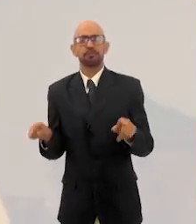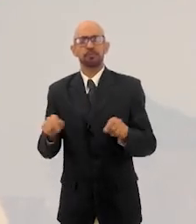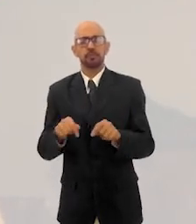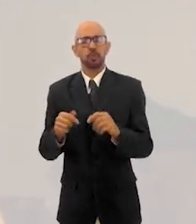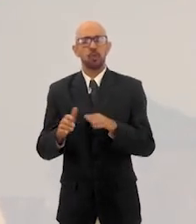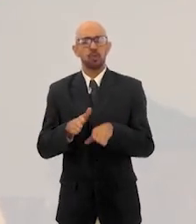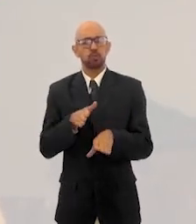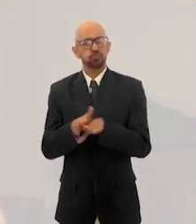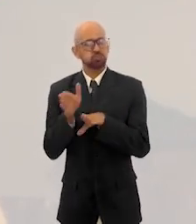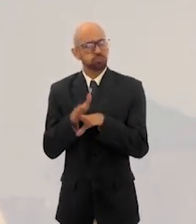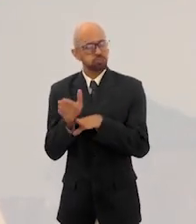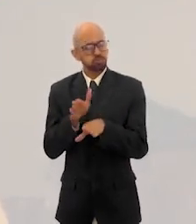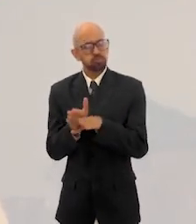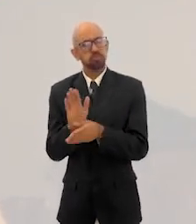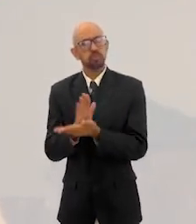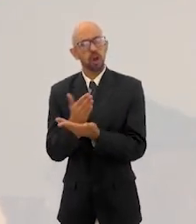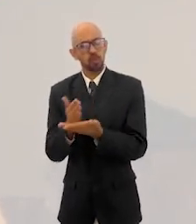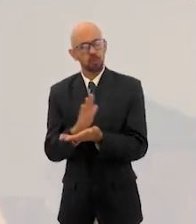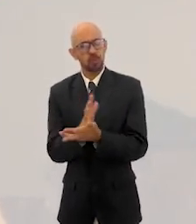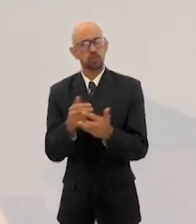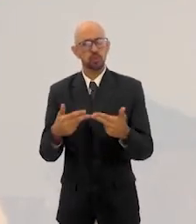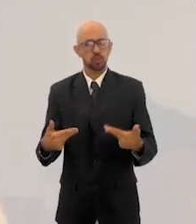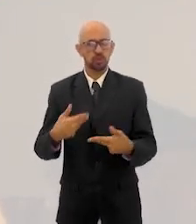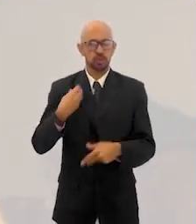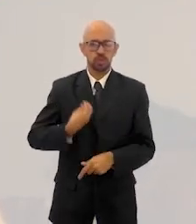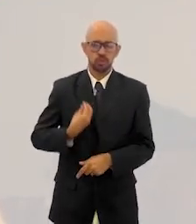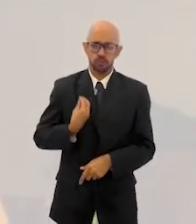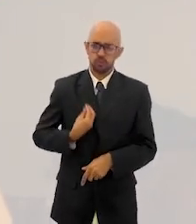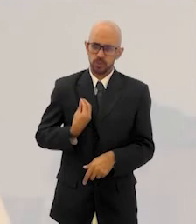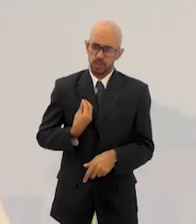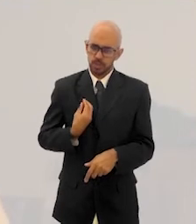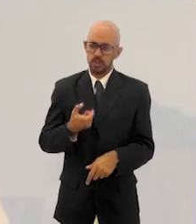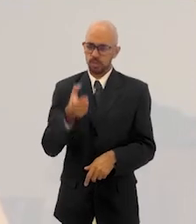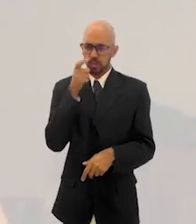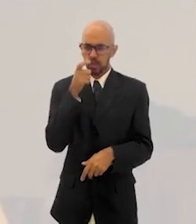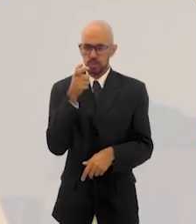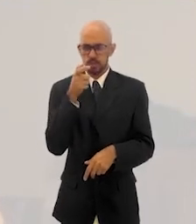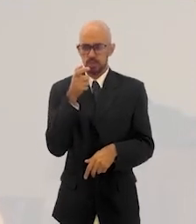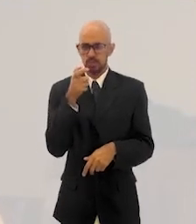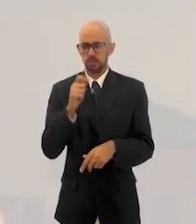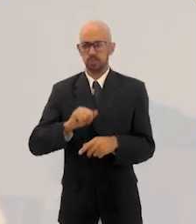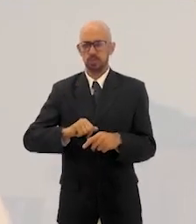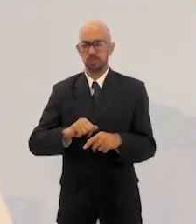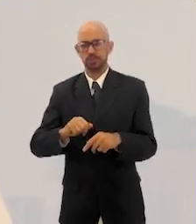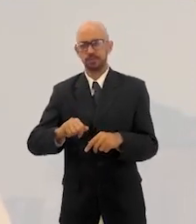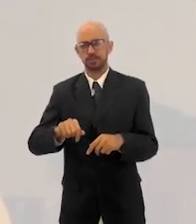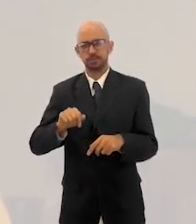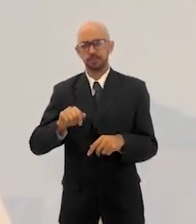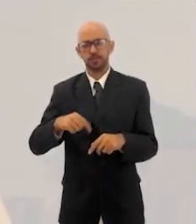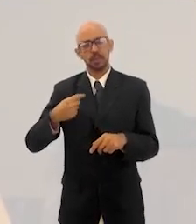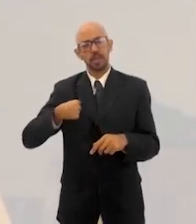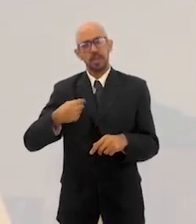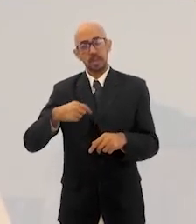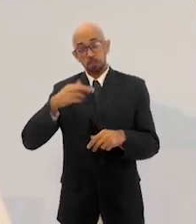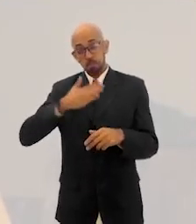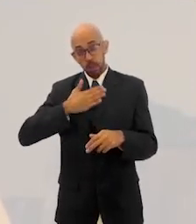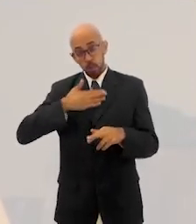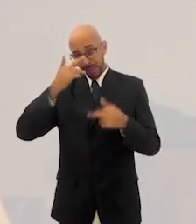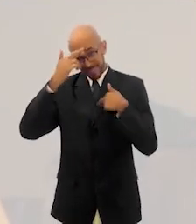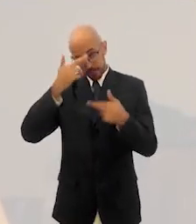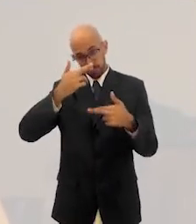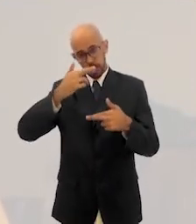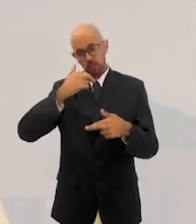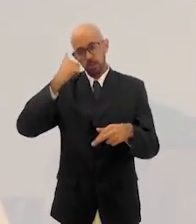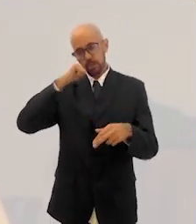com um direcionamento de algumas coisas de vida muito interessantes. E esse peso, esse respeito que eu carrego pelas mulheres